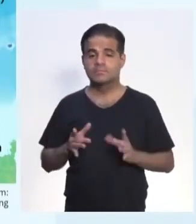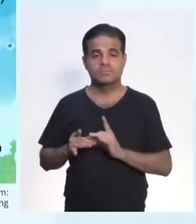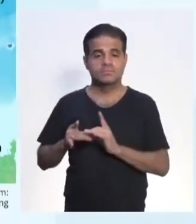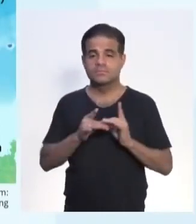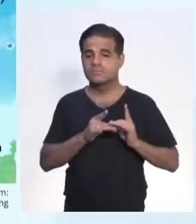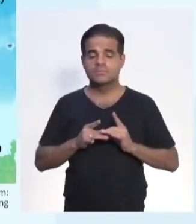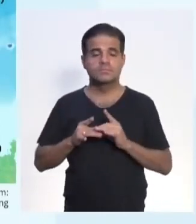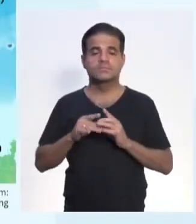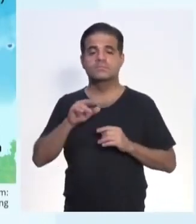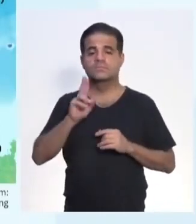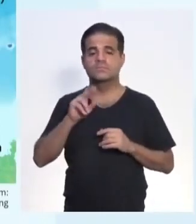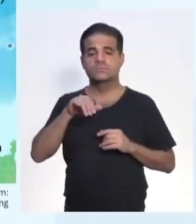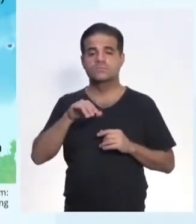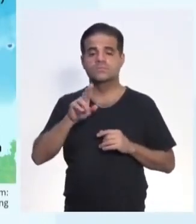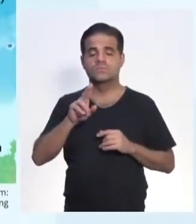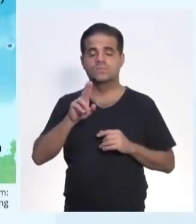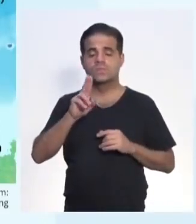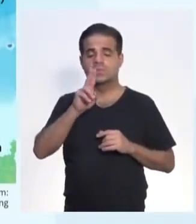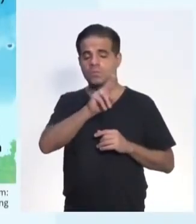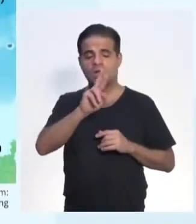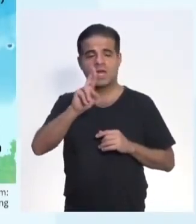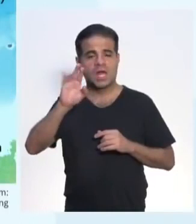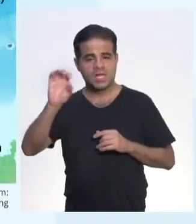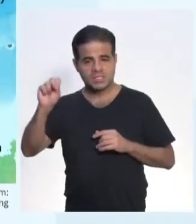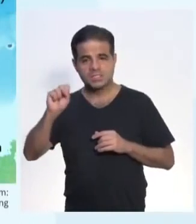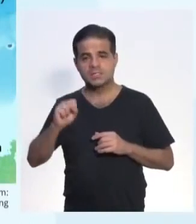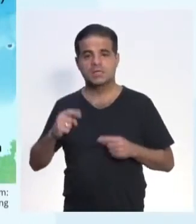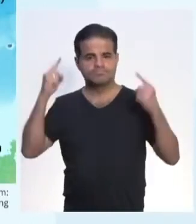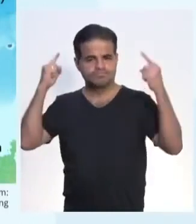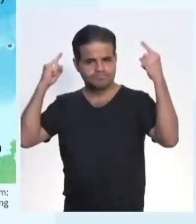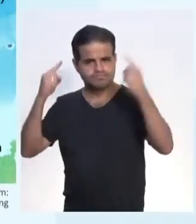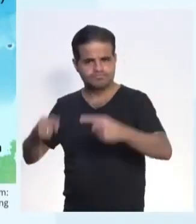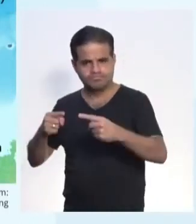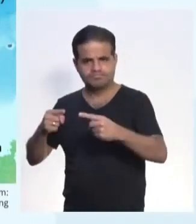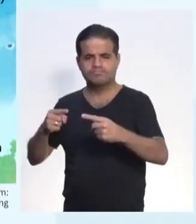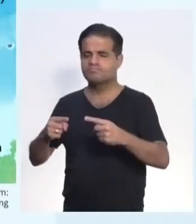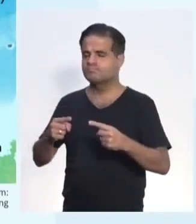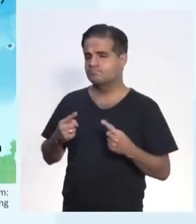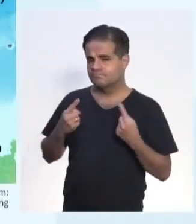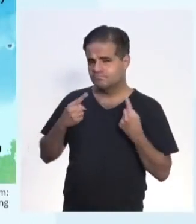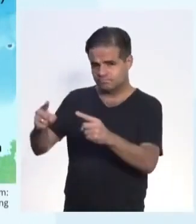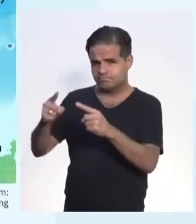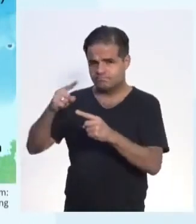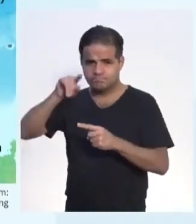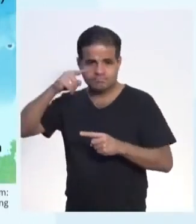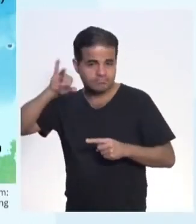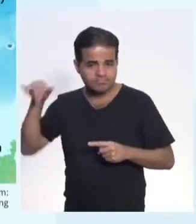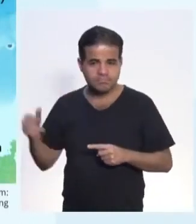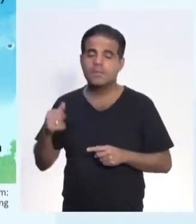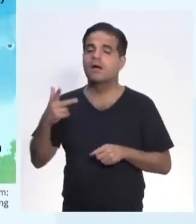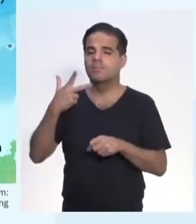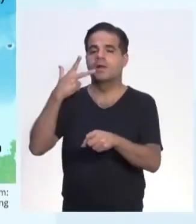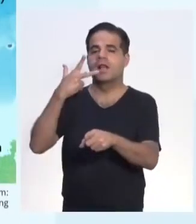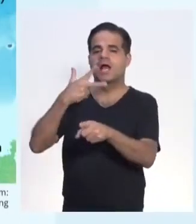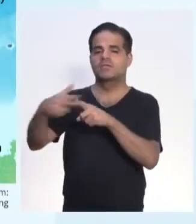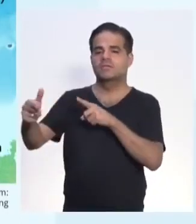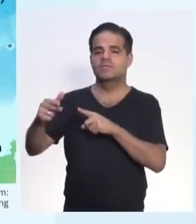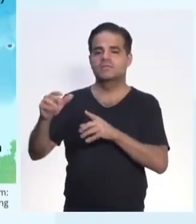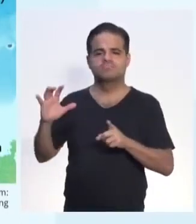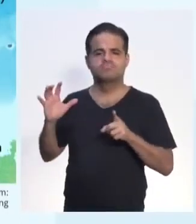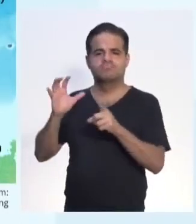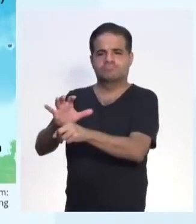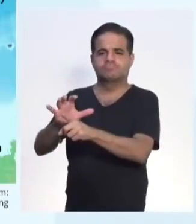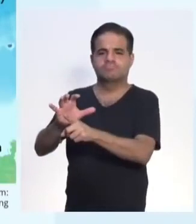União Soviética, ela começa o enfrentamento aí contra o Japão, mas ela ganha